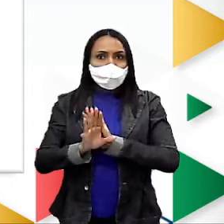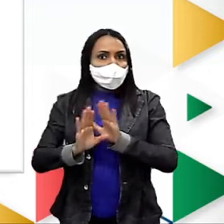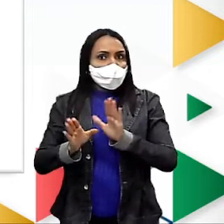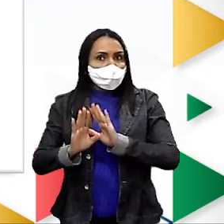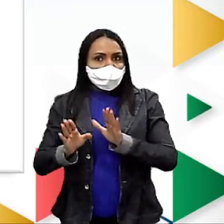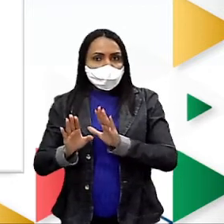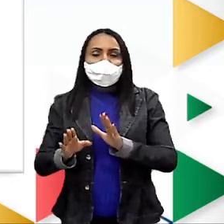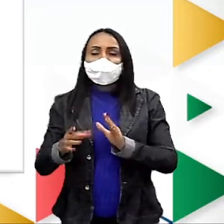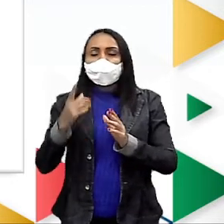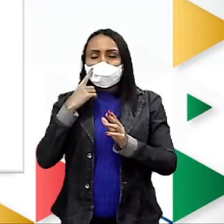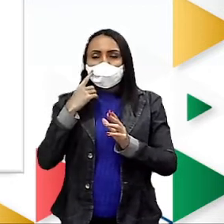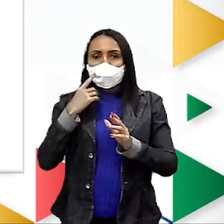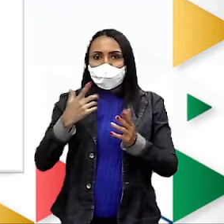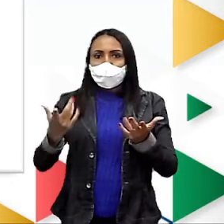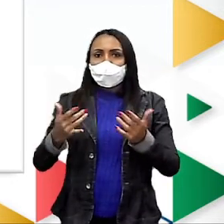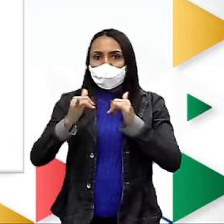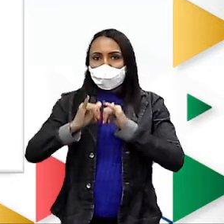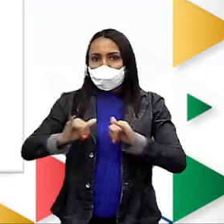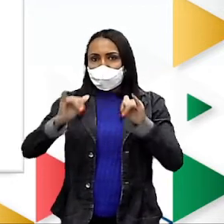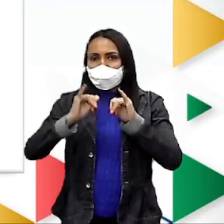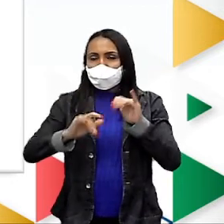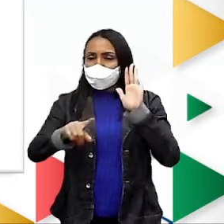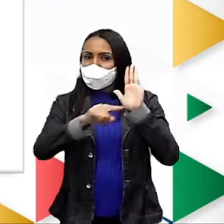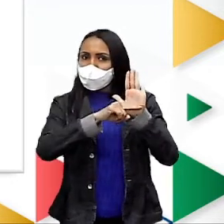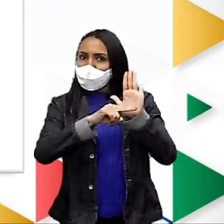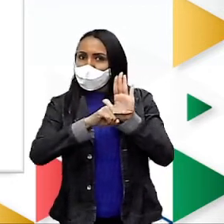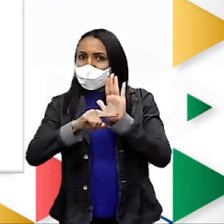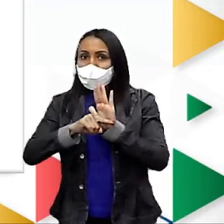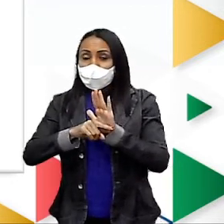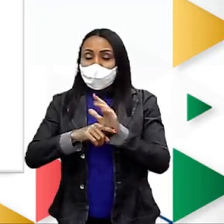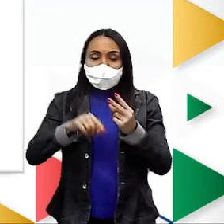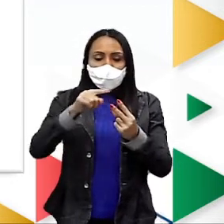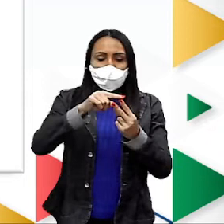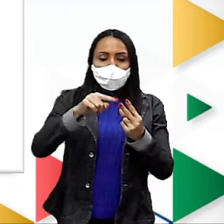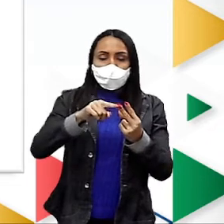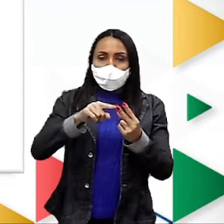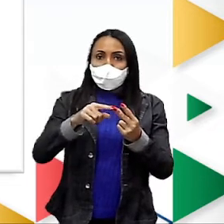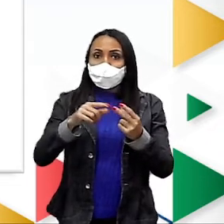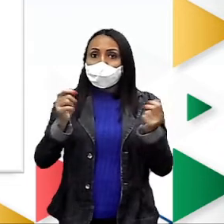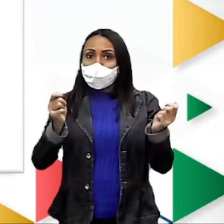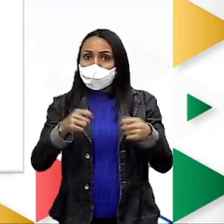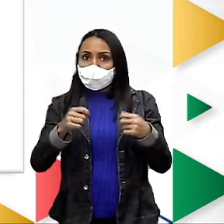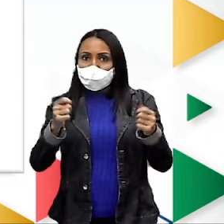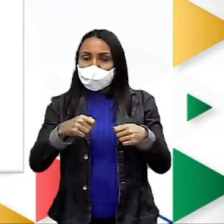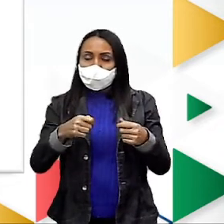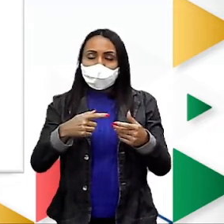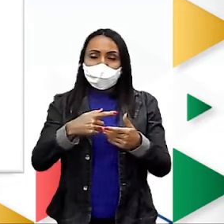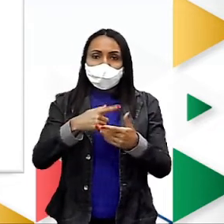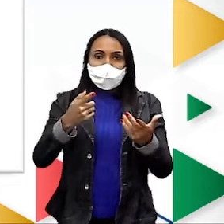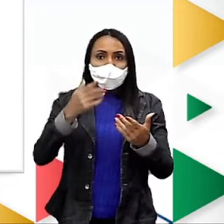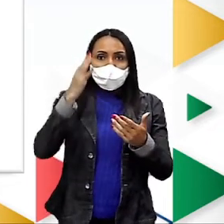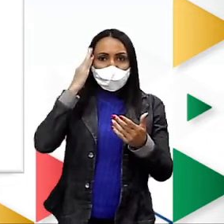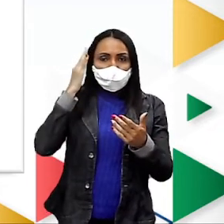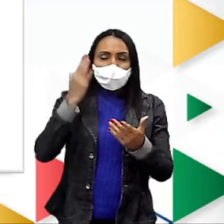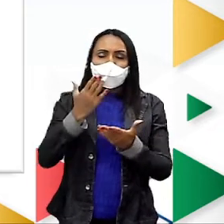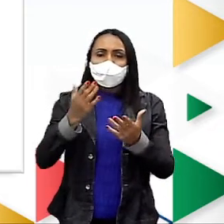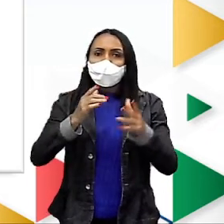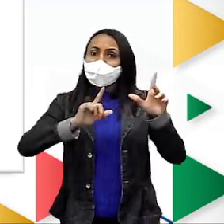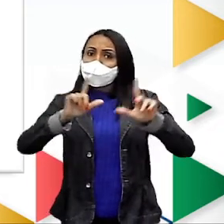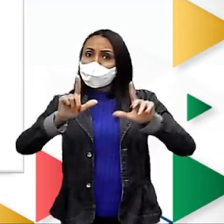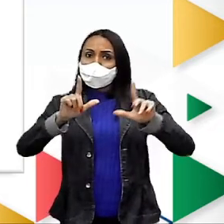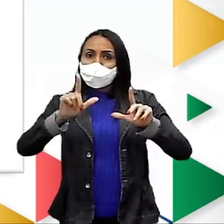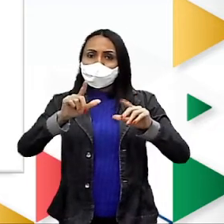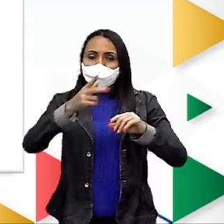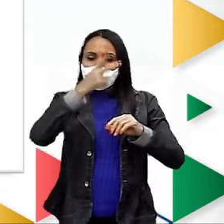mensagens negativas. Neste caso, há duas possibilidades de interpretação para quem assiste. Quais são? Ou